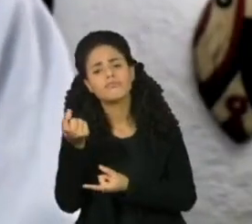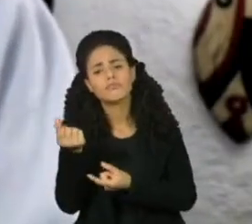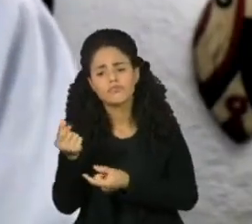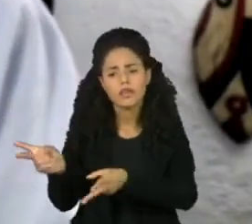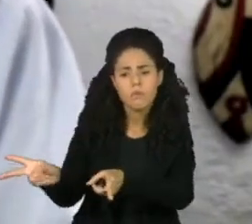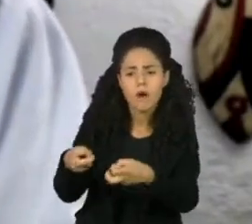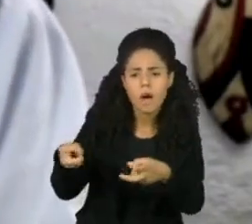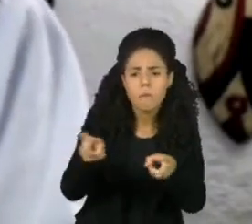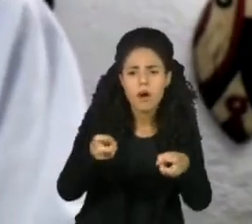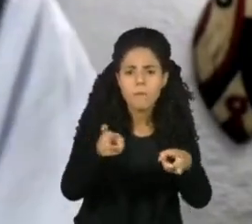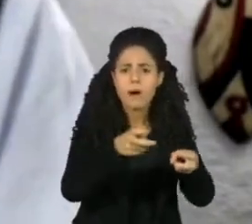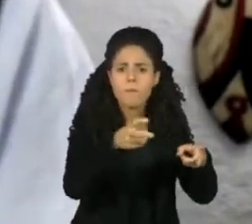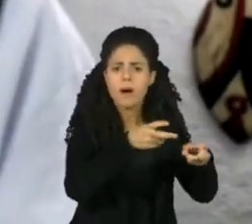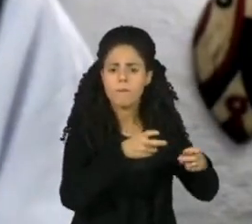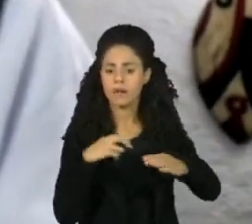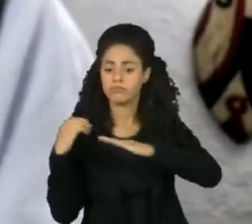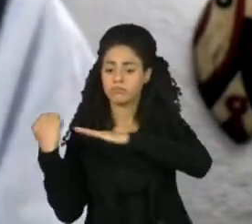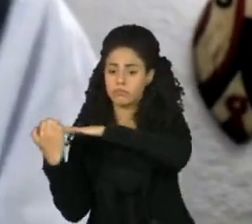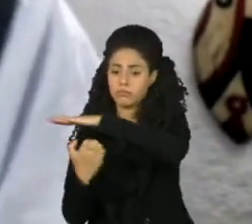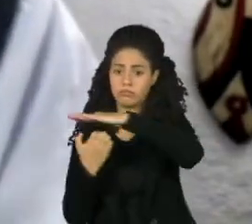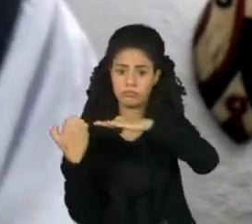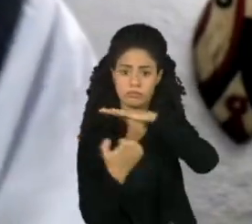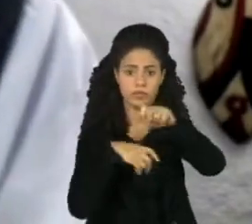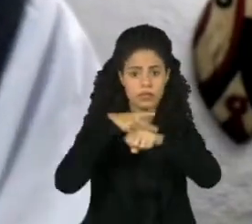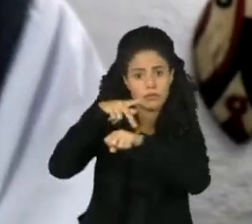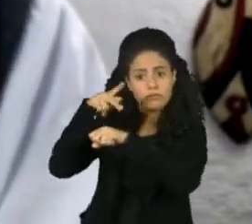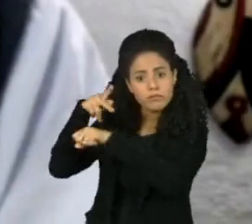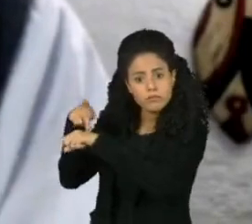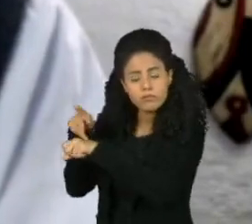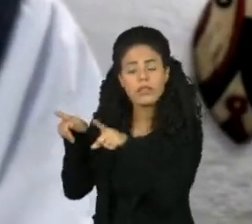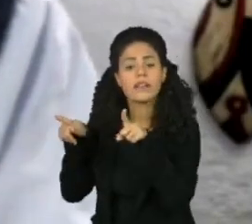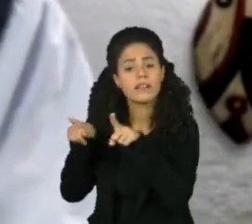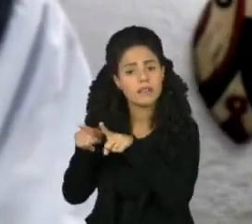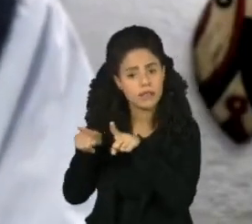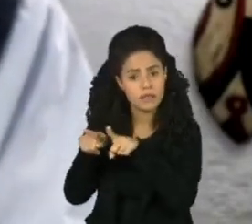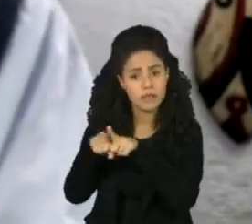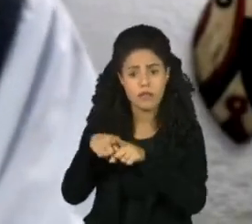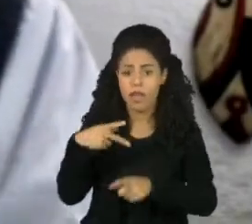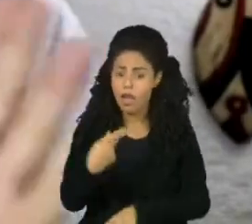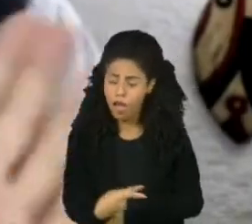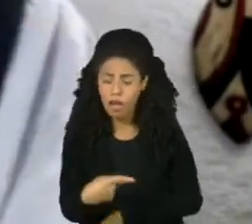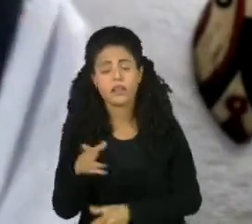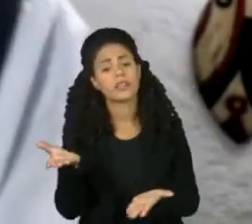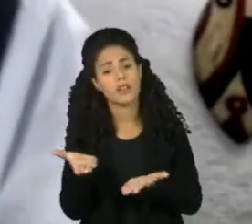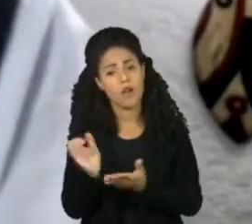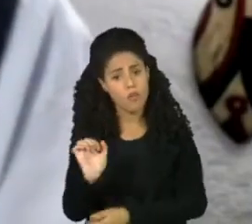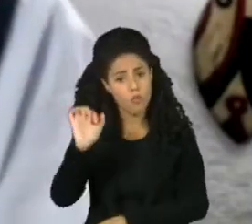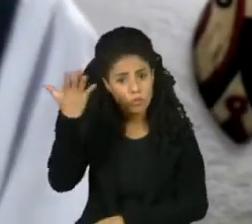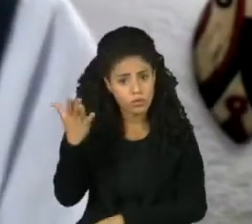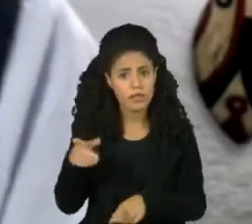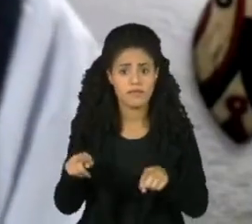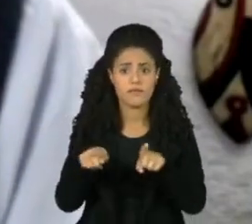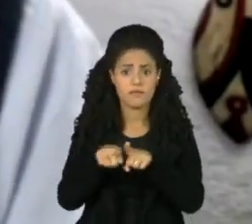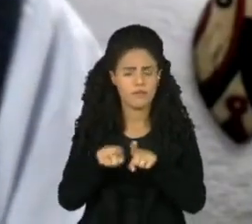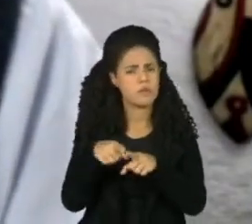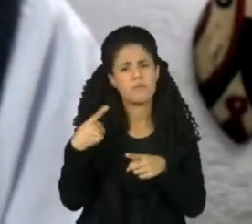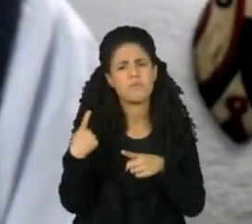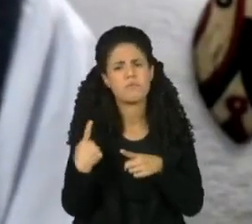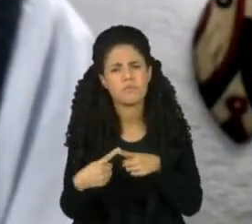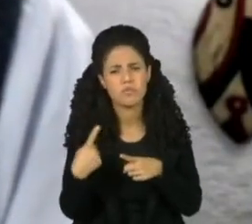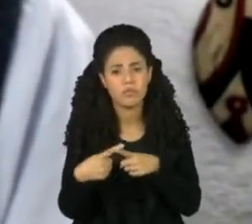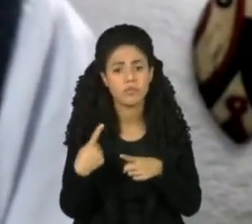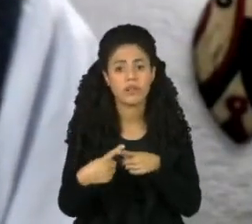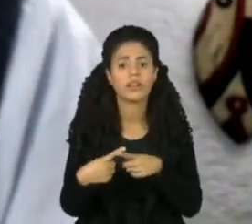grandes grupos internacionais e os seus associados intermediadas aqui dentro que esfregam as mãos porque enfim